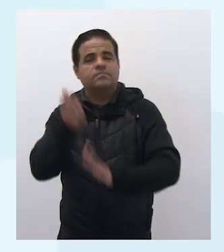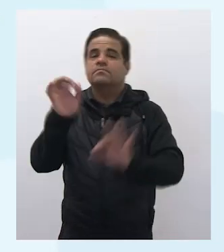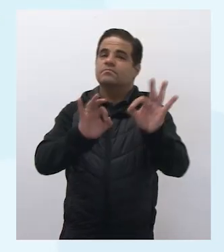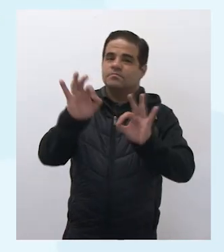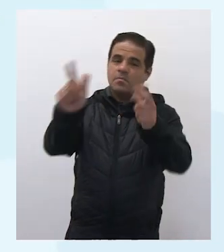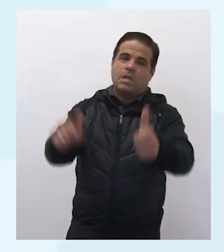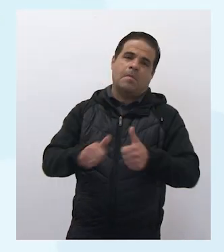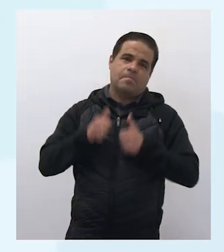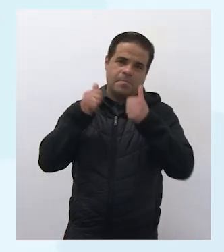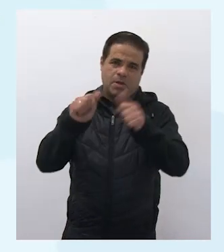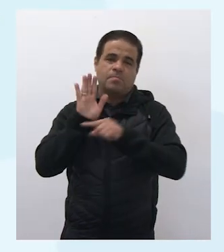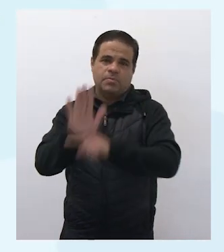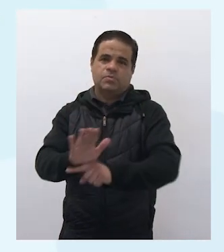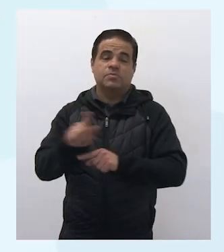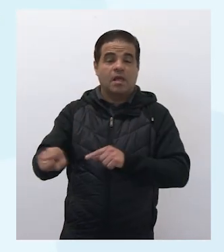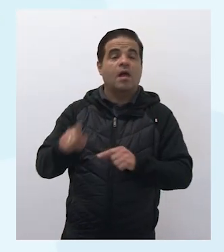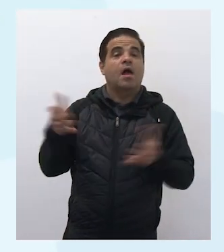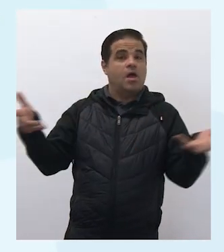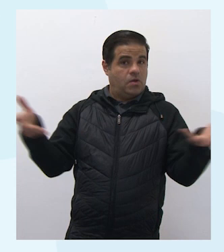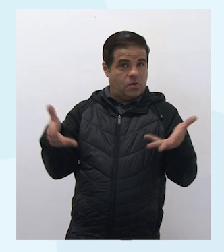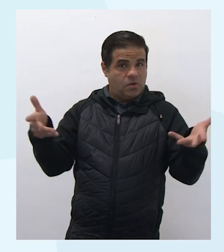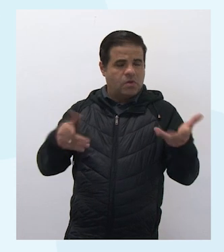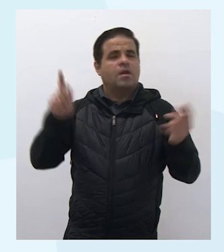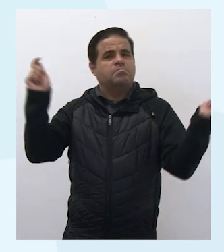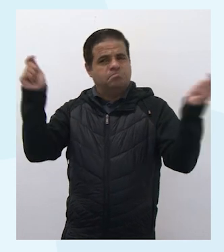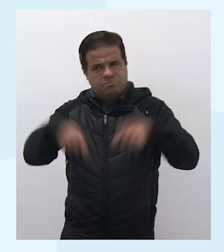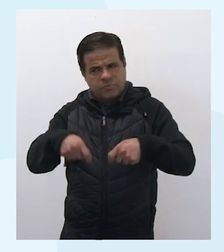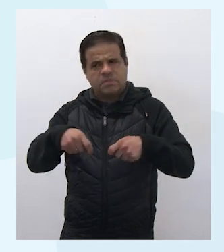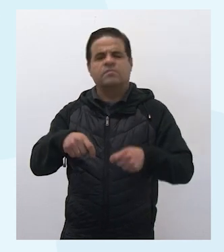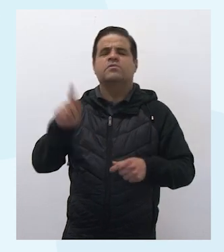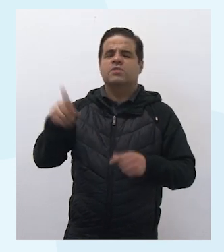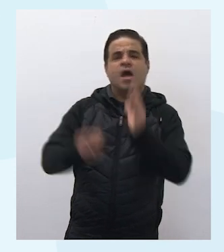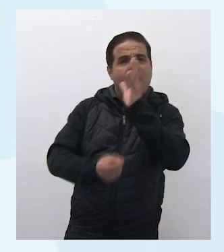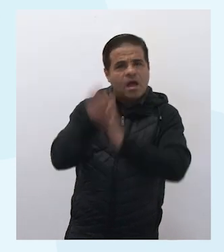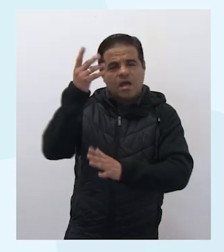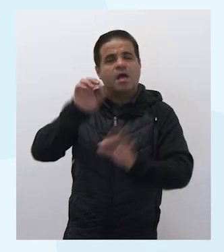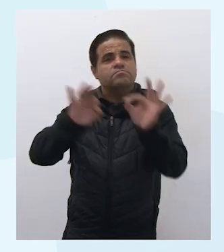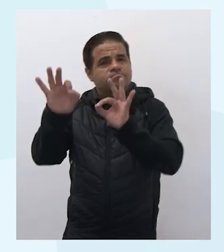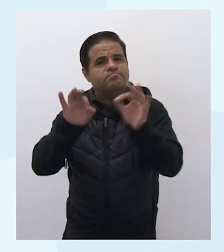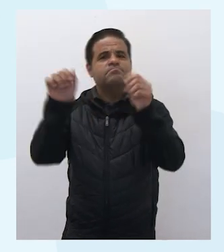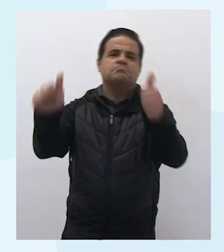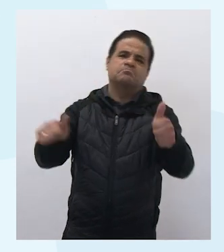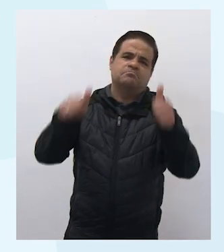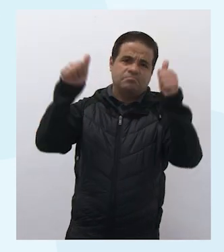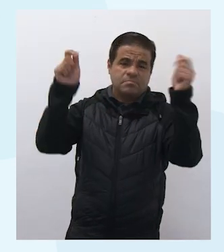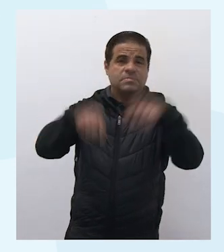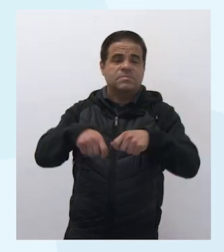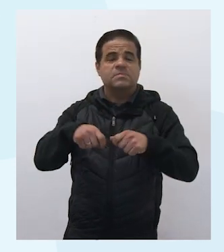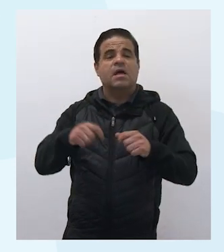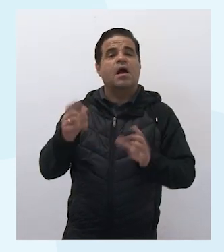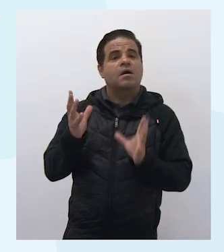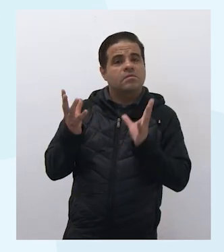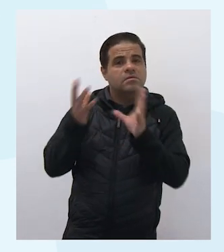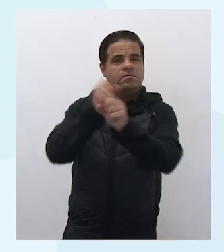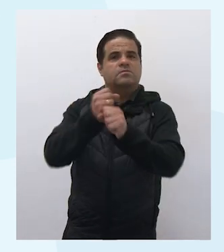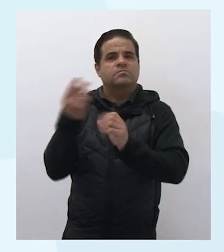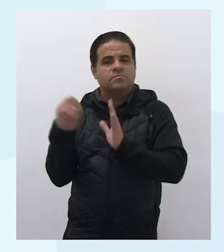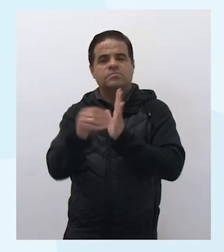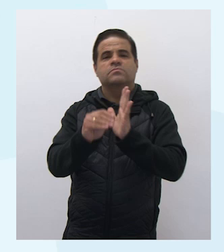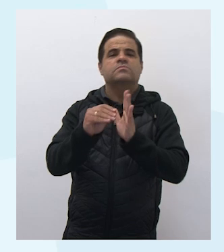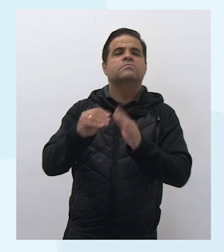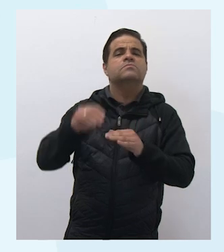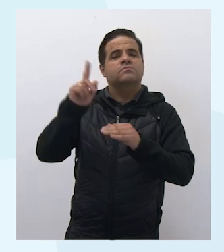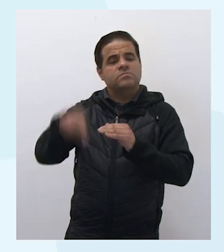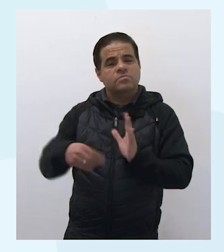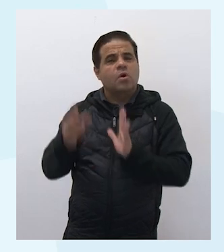de melhoria. Nesse momento, já é possível a elaboração de um plano de melhoria pontual e interventivo.